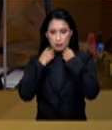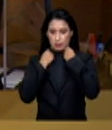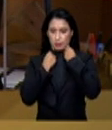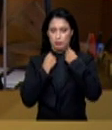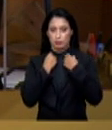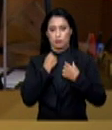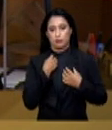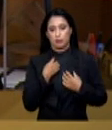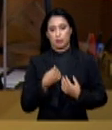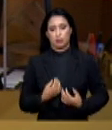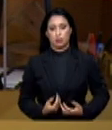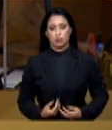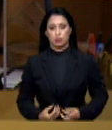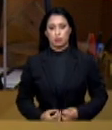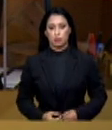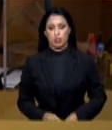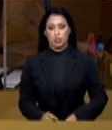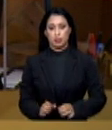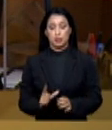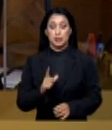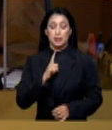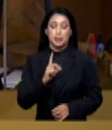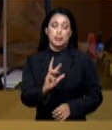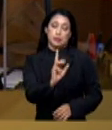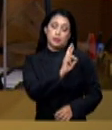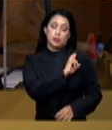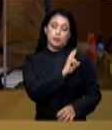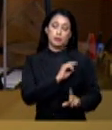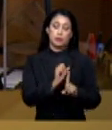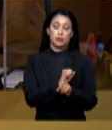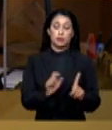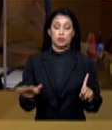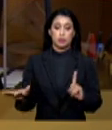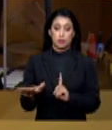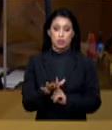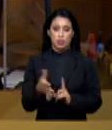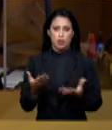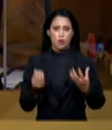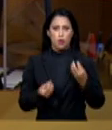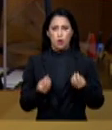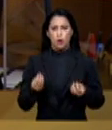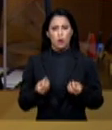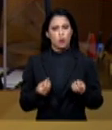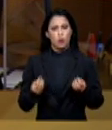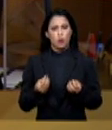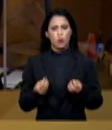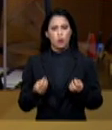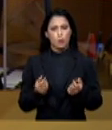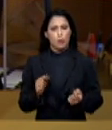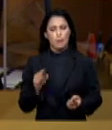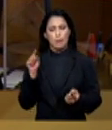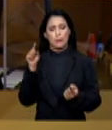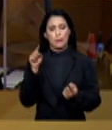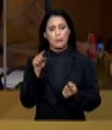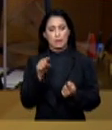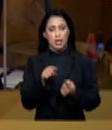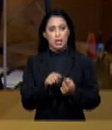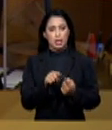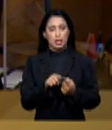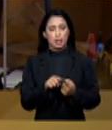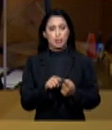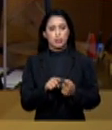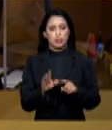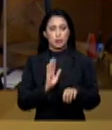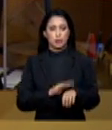pensar numa legislação de responsabilidade social né como chegar a metas de um prazo